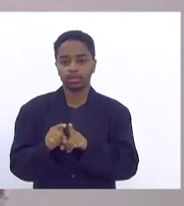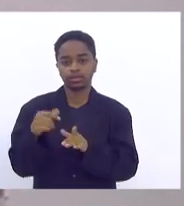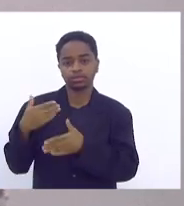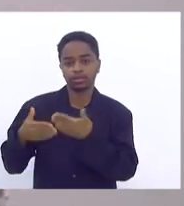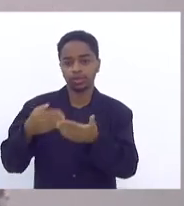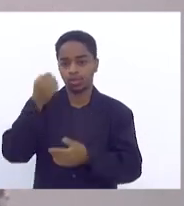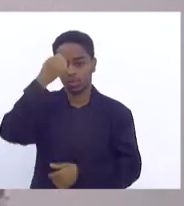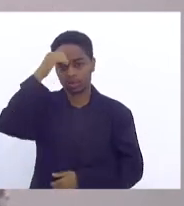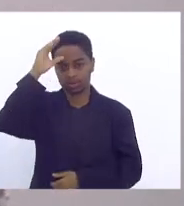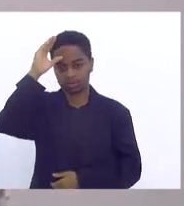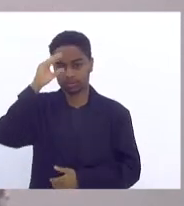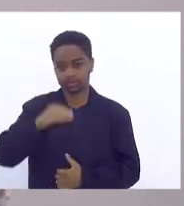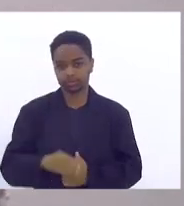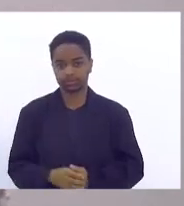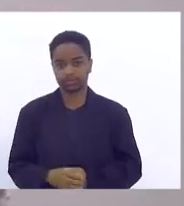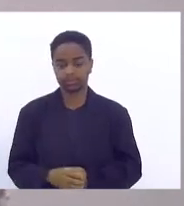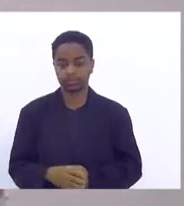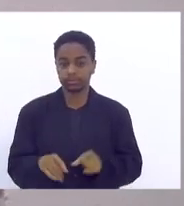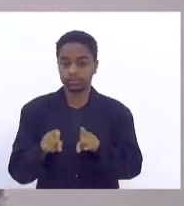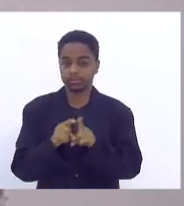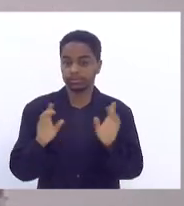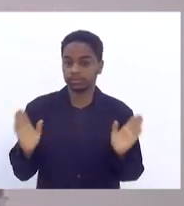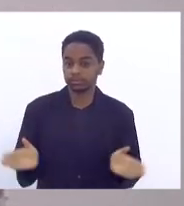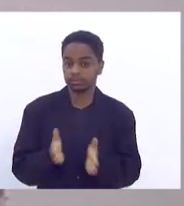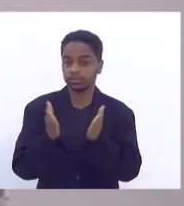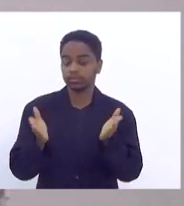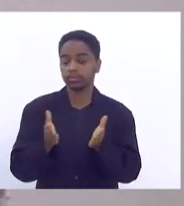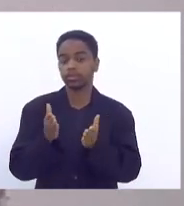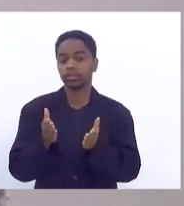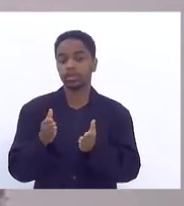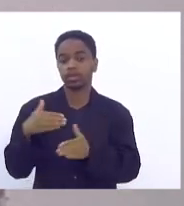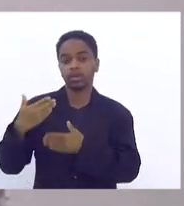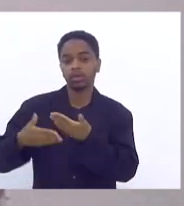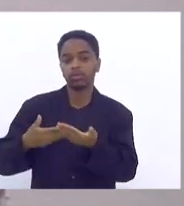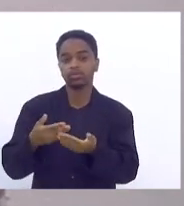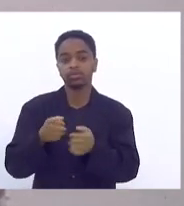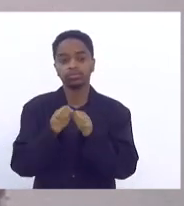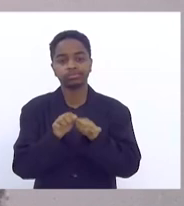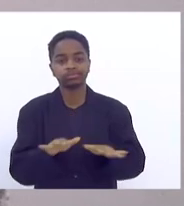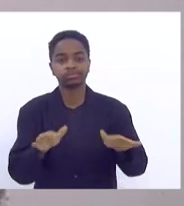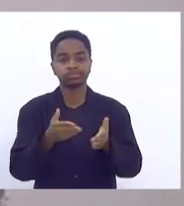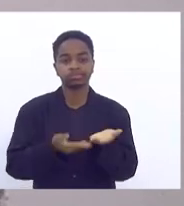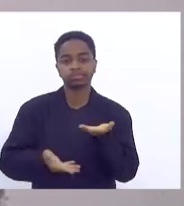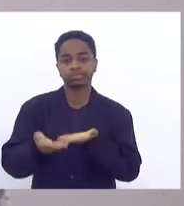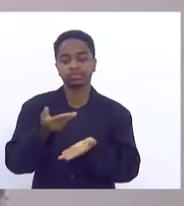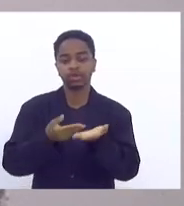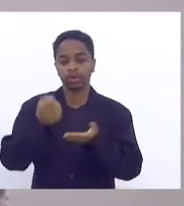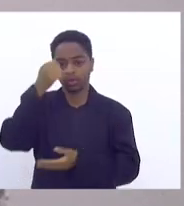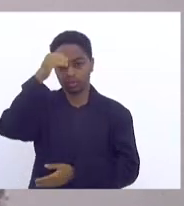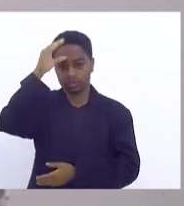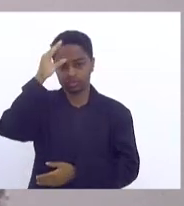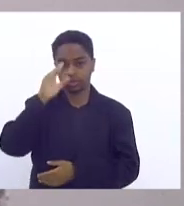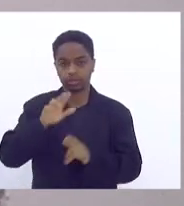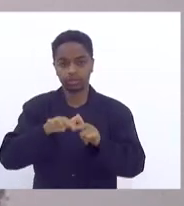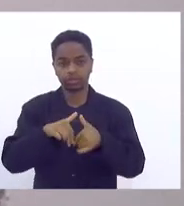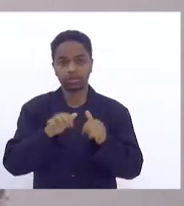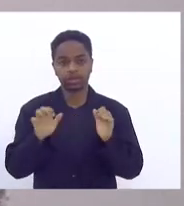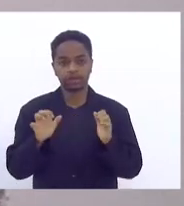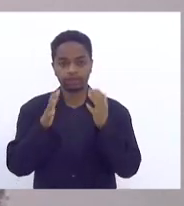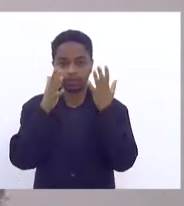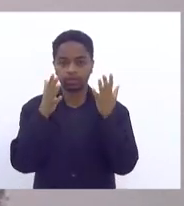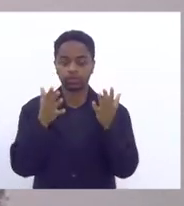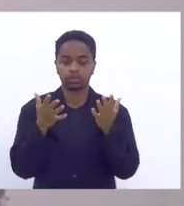conhecimento o fomento a compartilhamento do desenvolvimento com esse evento de uma natureza eh